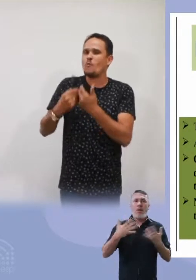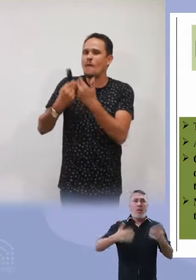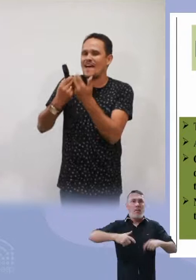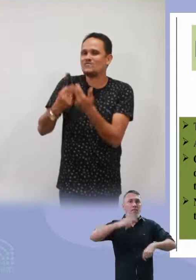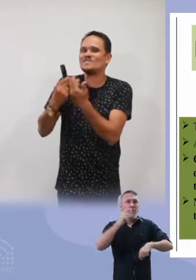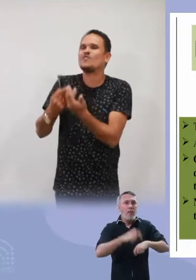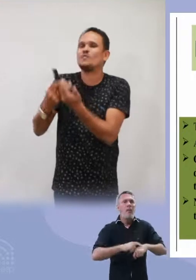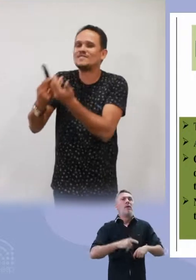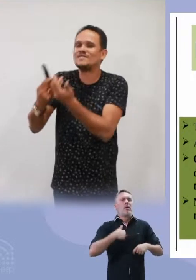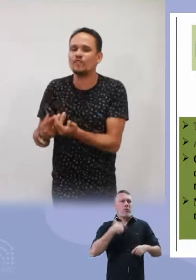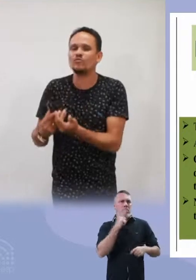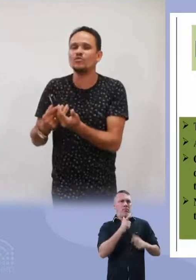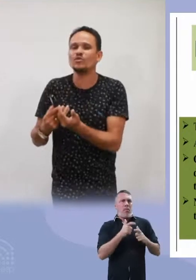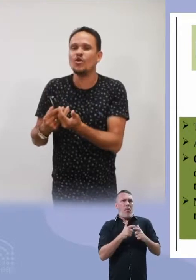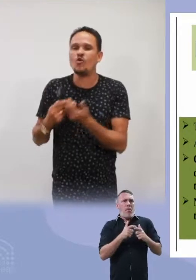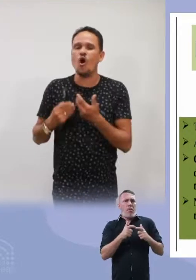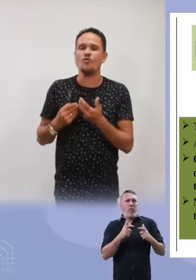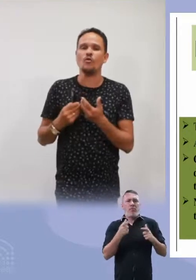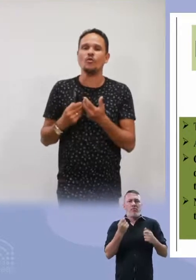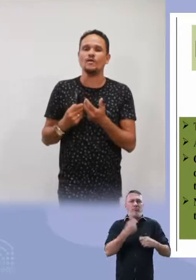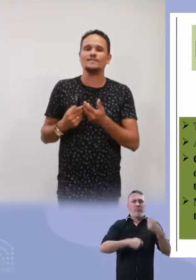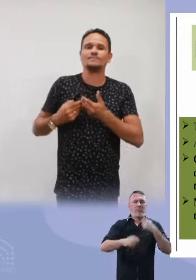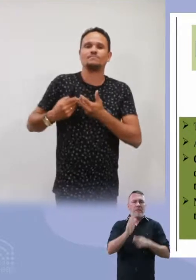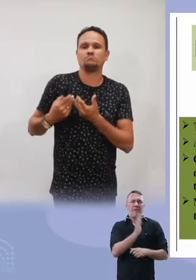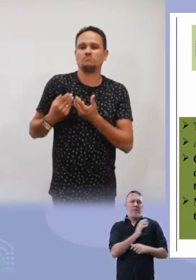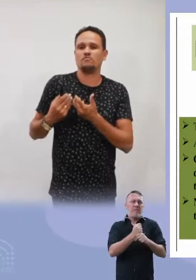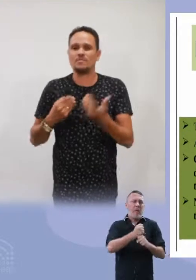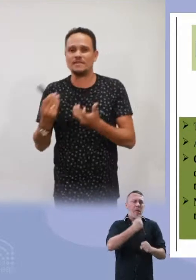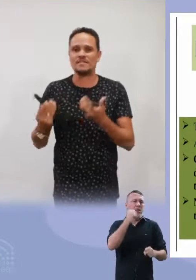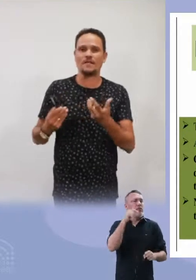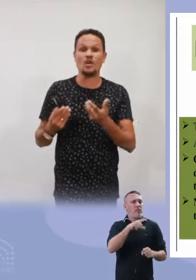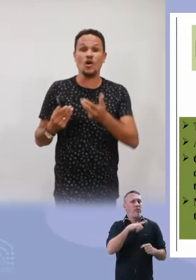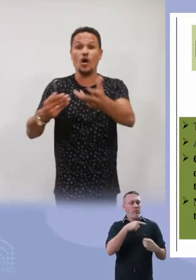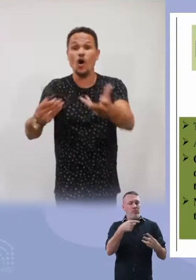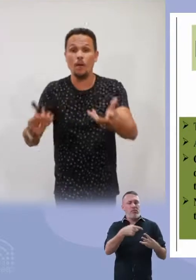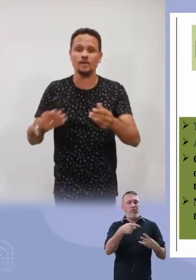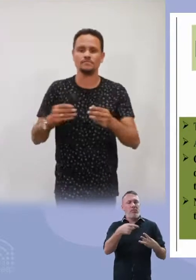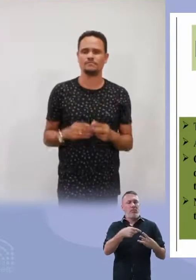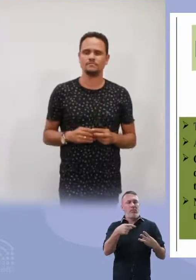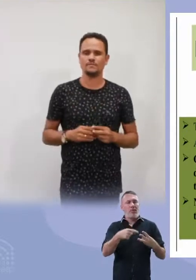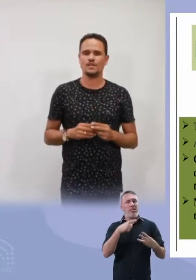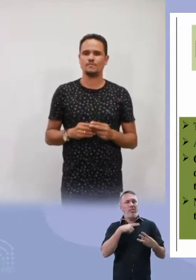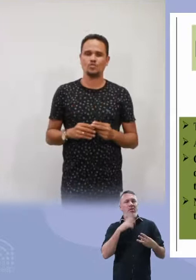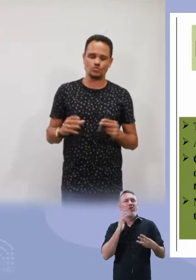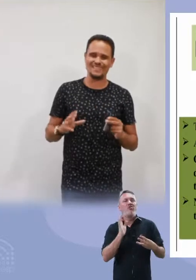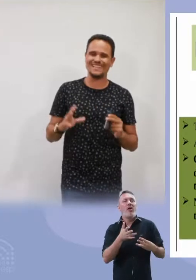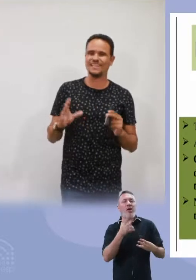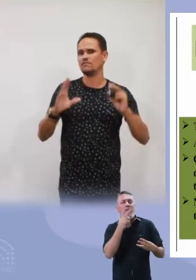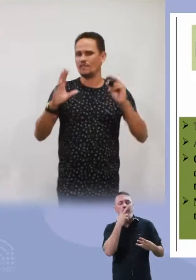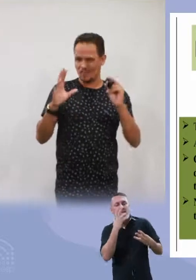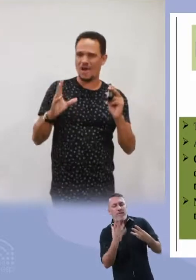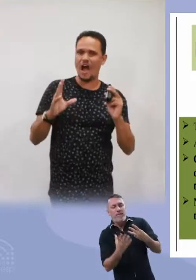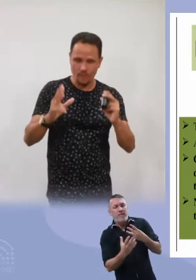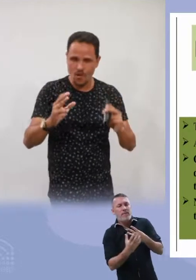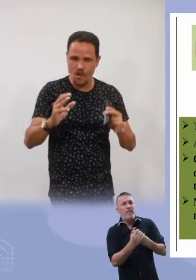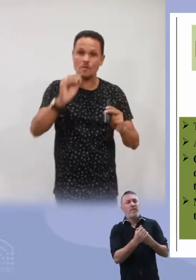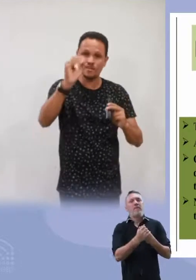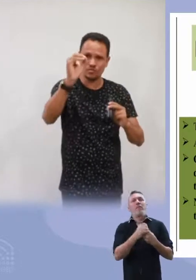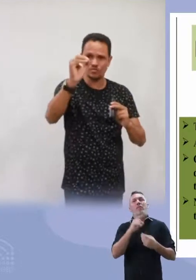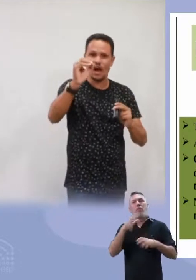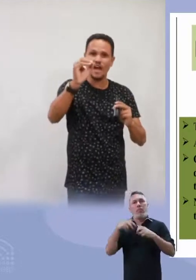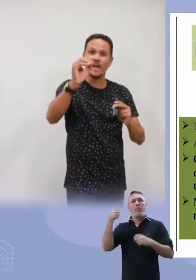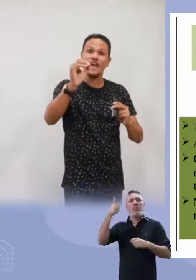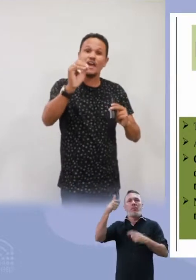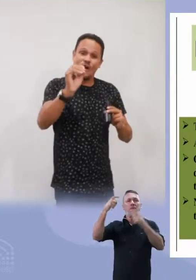produtos começam a ser cobiçados. Como? Vamos dar um exemplo aqui: roupa. Pessoal, não estou entendendo não. Vai com calma, vamos com calma,